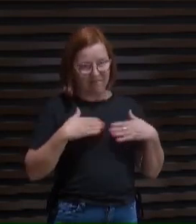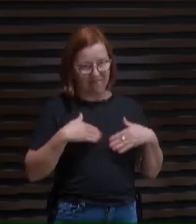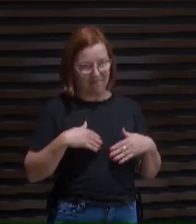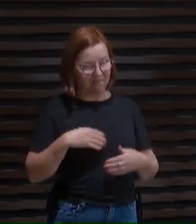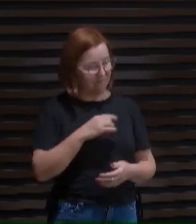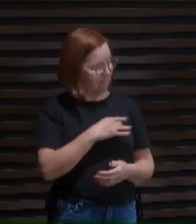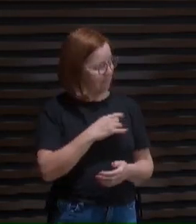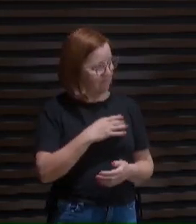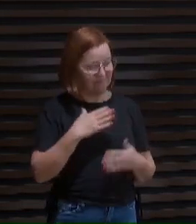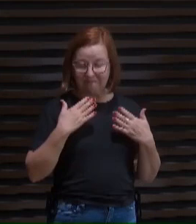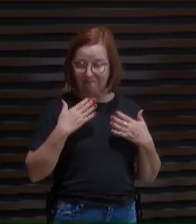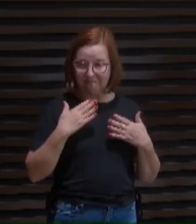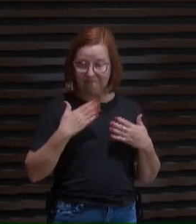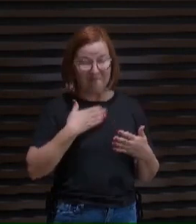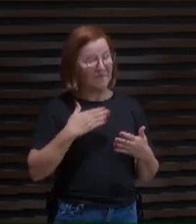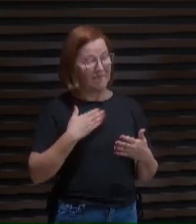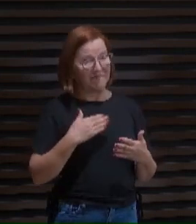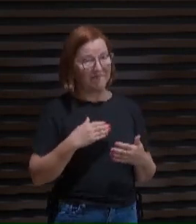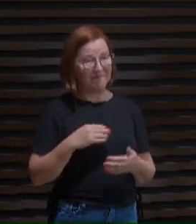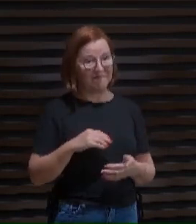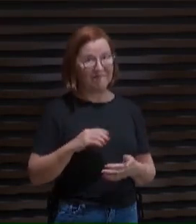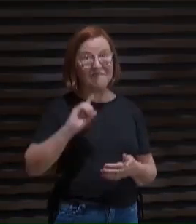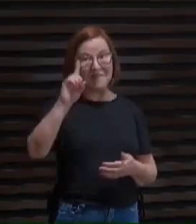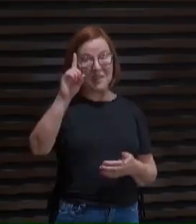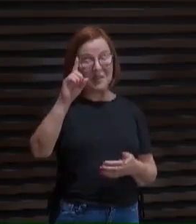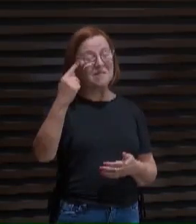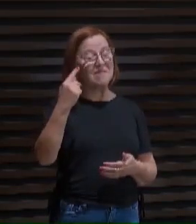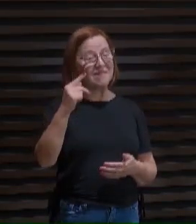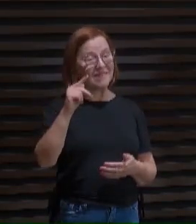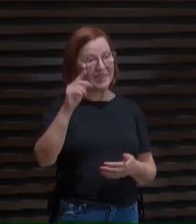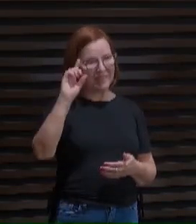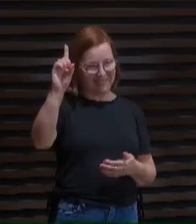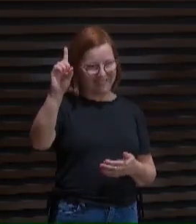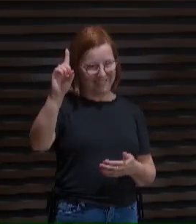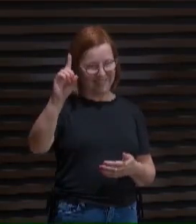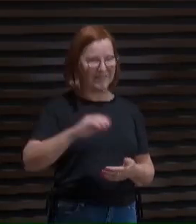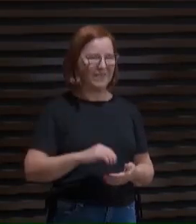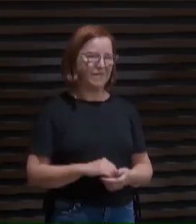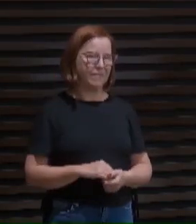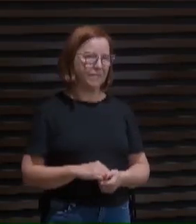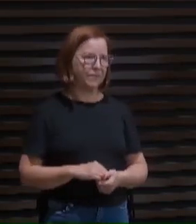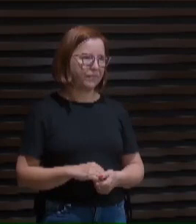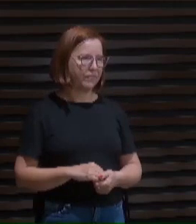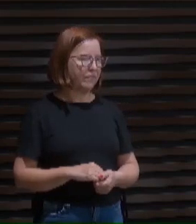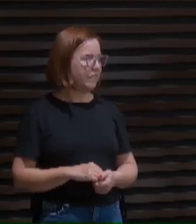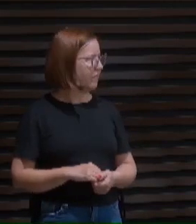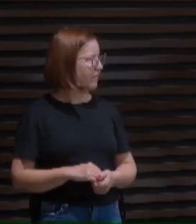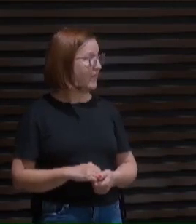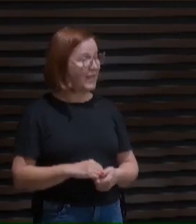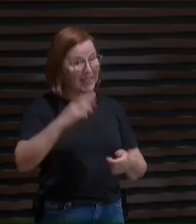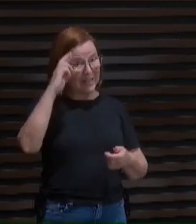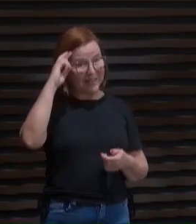sou o teu Deus. Oh Senhor. Oh meu Pai. Meu querido, que o Senhor